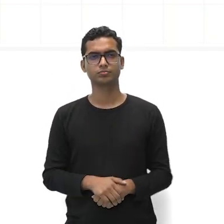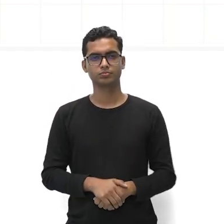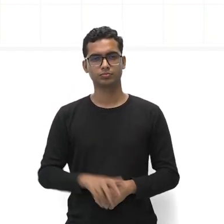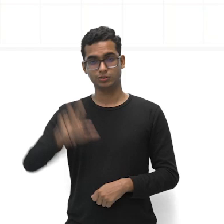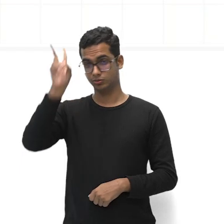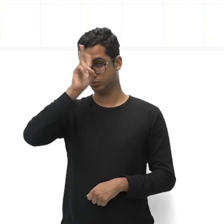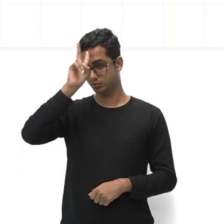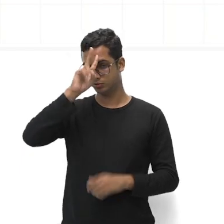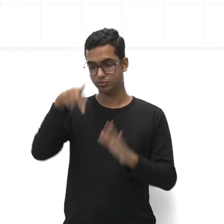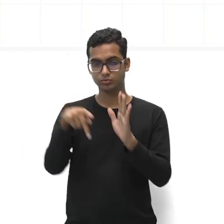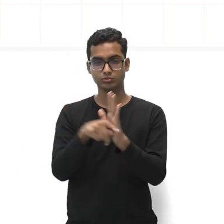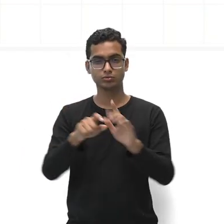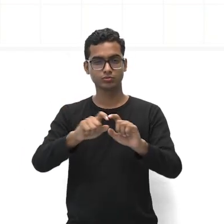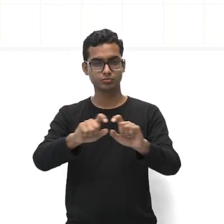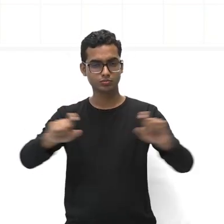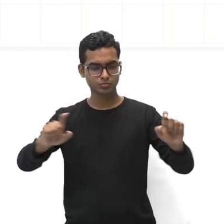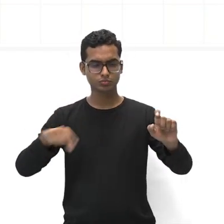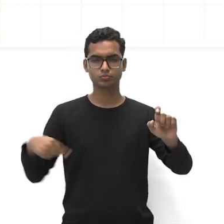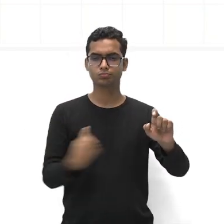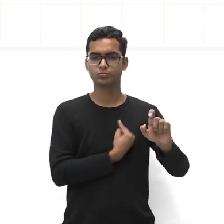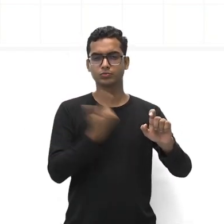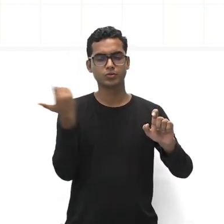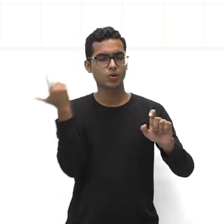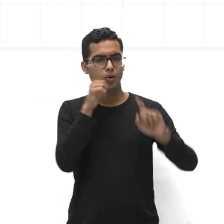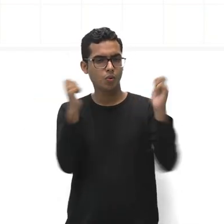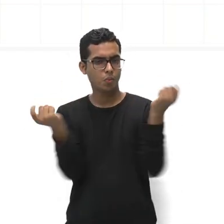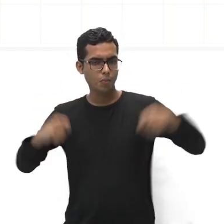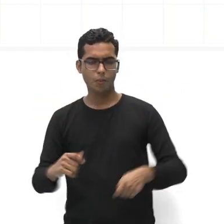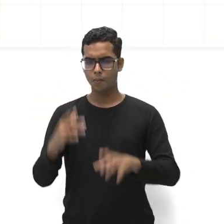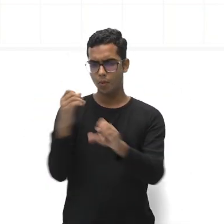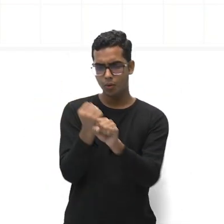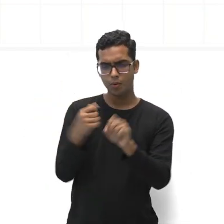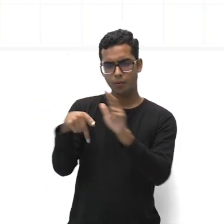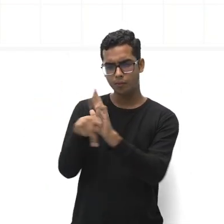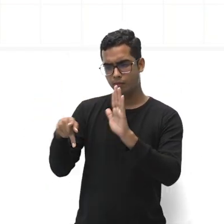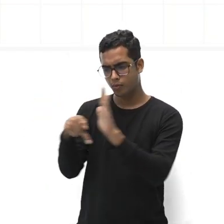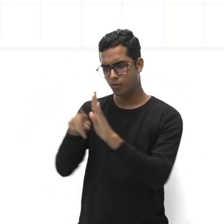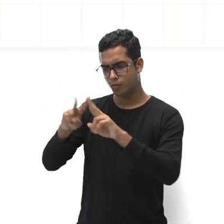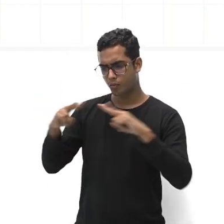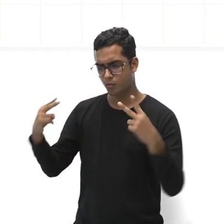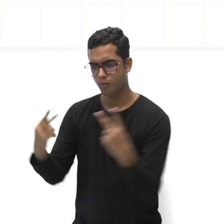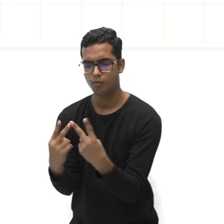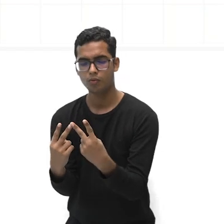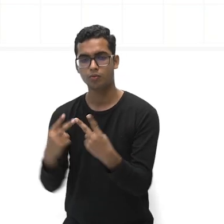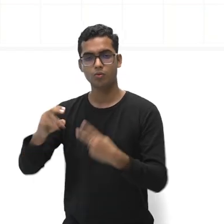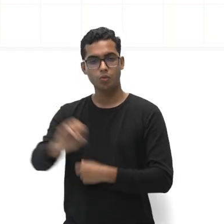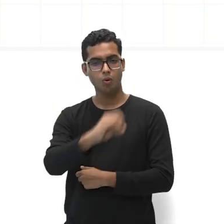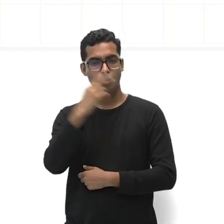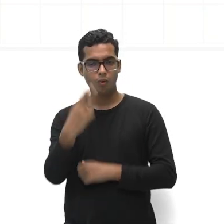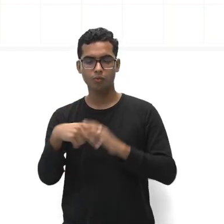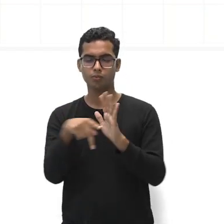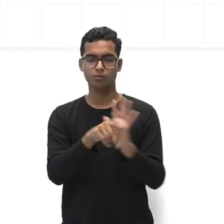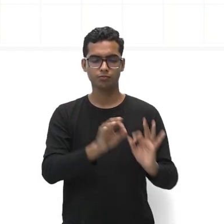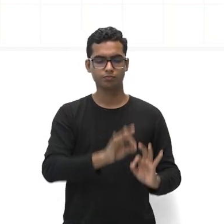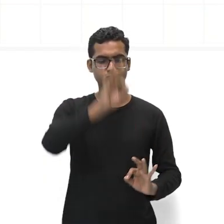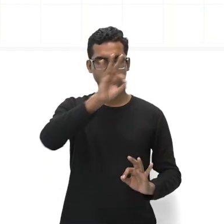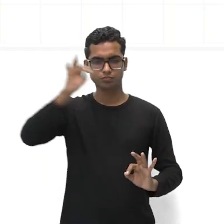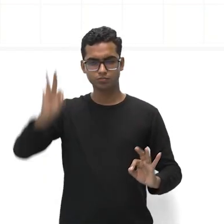Estão lembrados da expressão que nos permite calcular o volume de um hexaedro ou cubo regular?